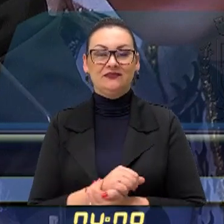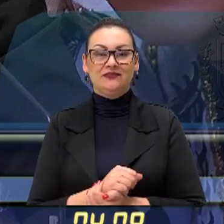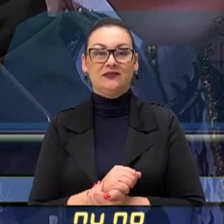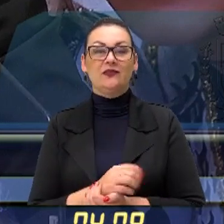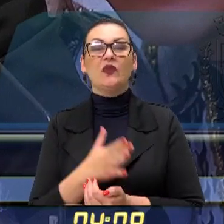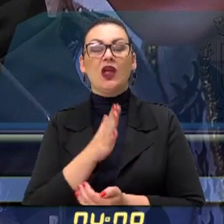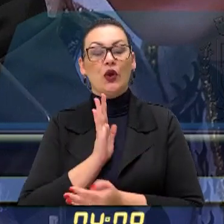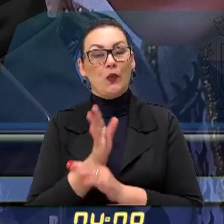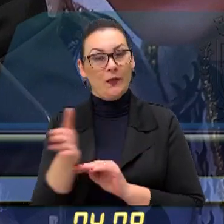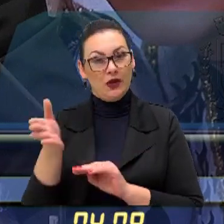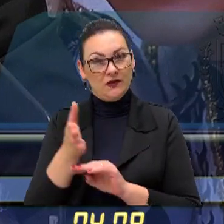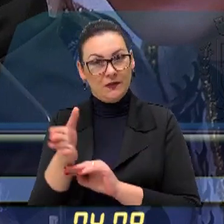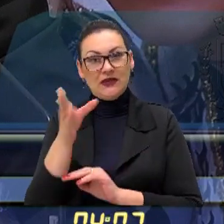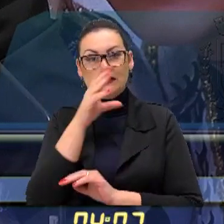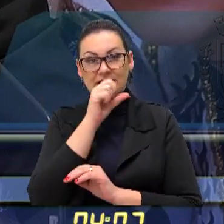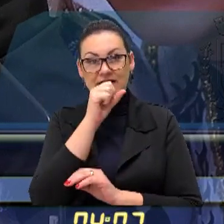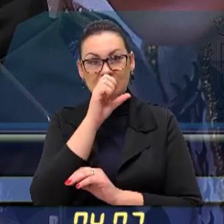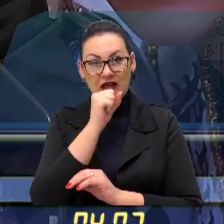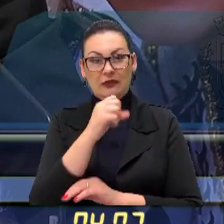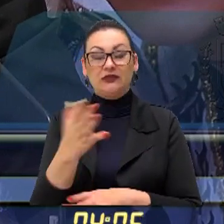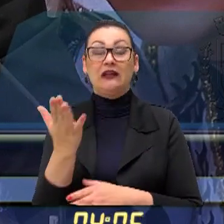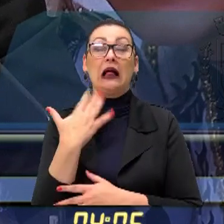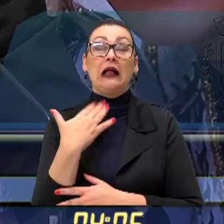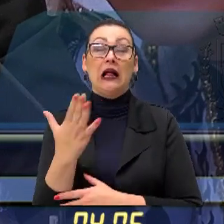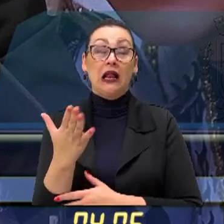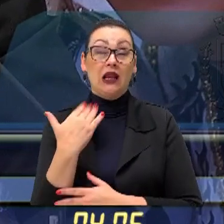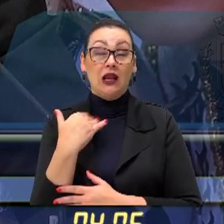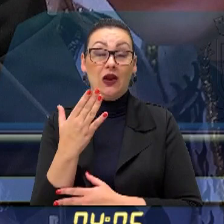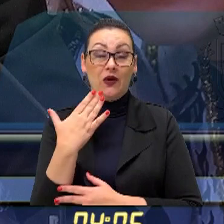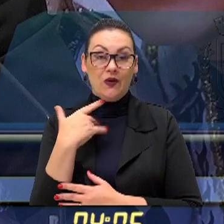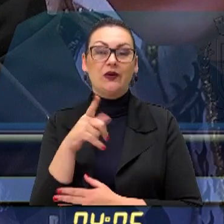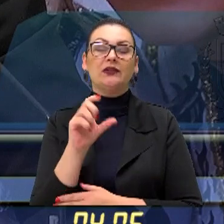Eu estive presente sábado ali, estava muito calor,